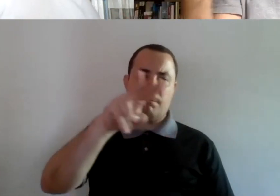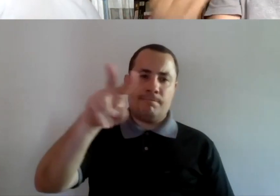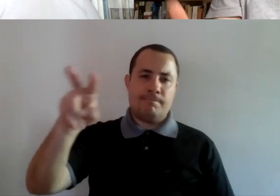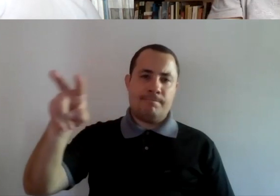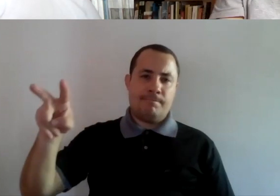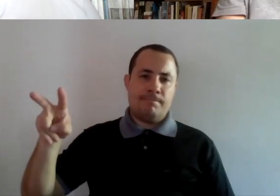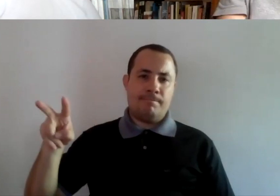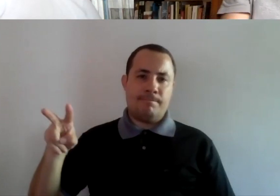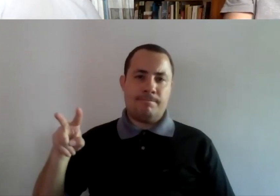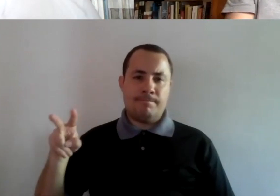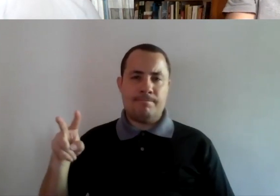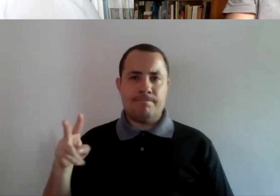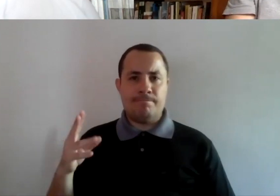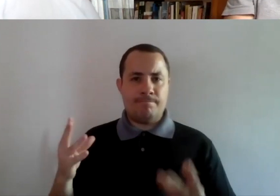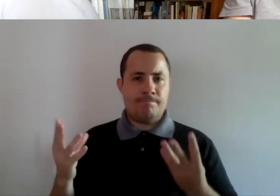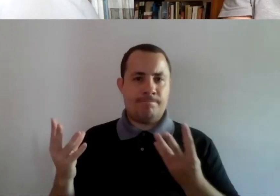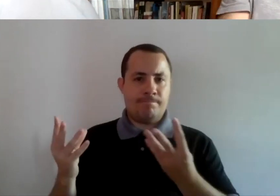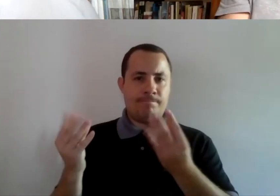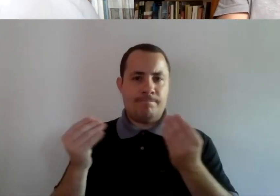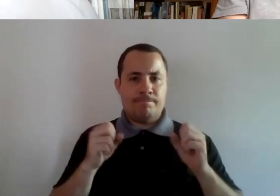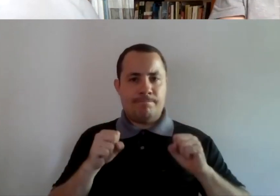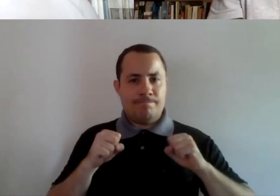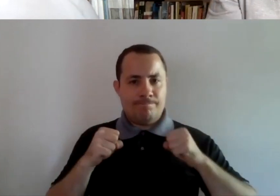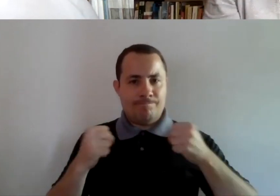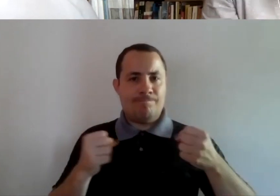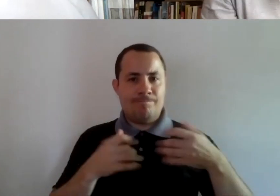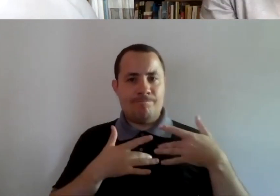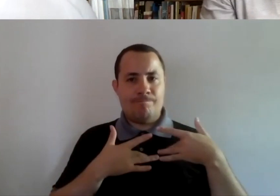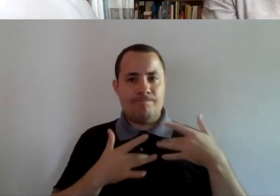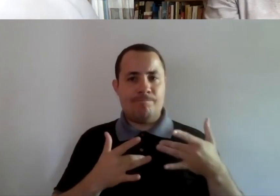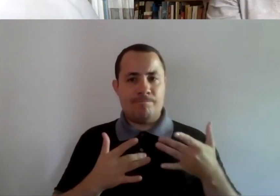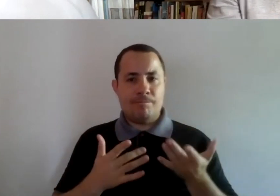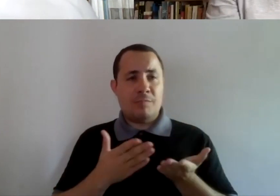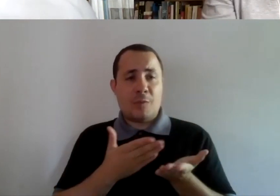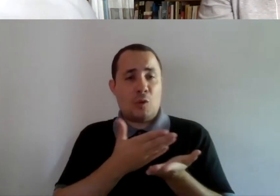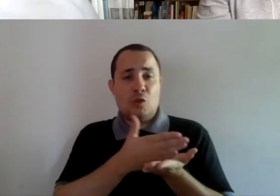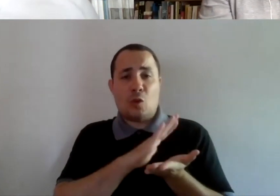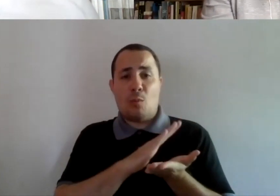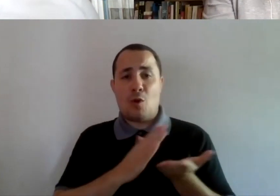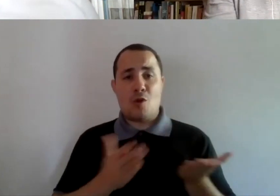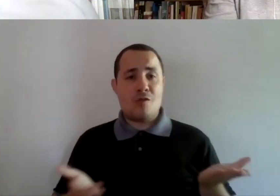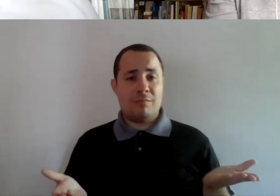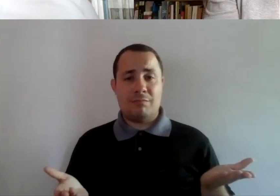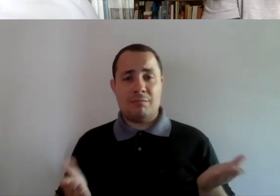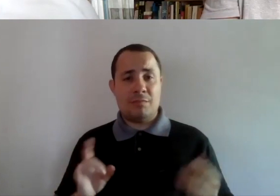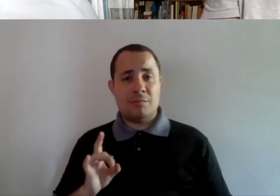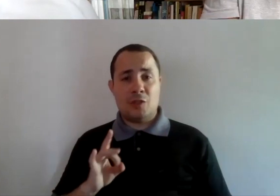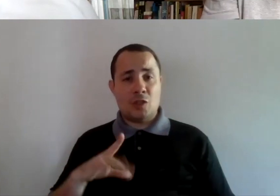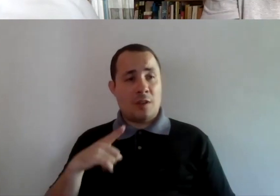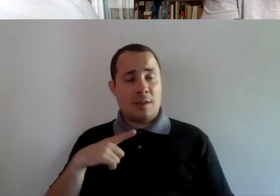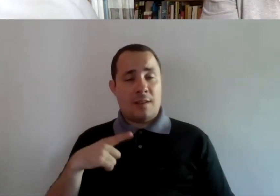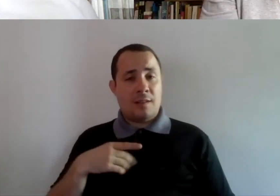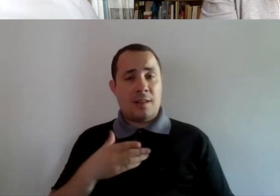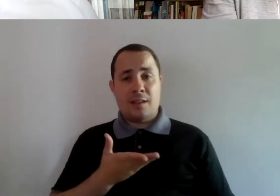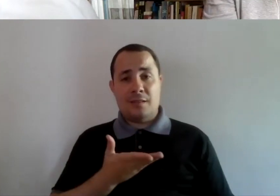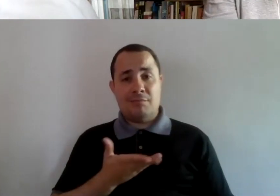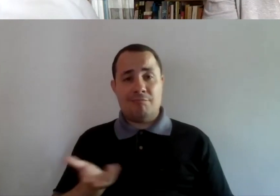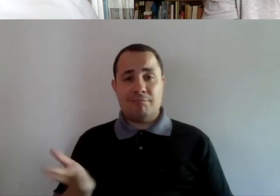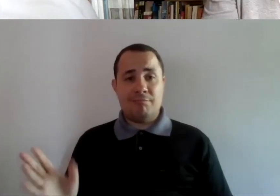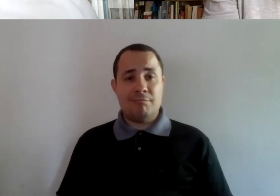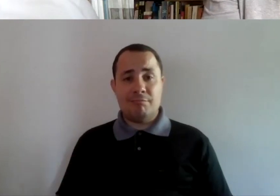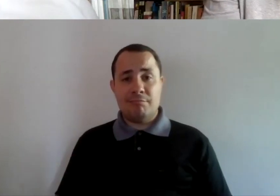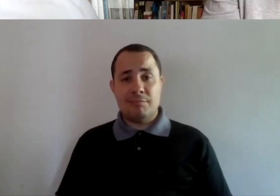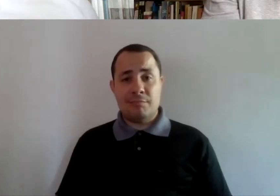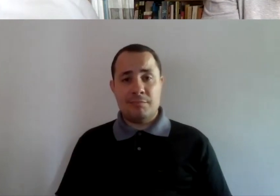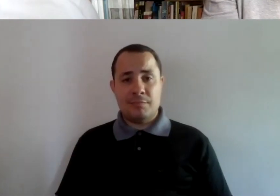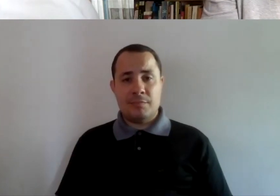essas iniciativas são o que resta, digamos assim, né? E se tornam muito importantes, mas